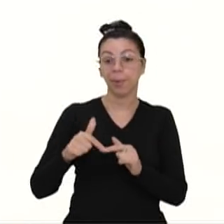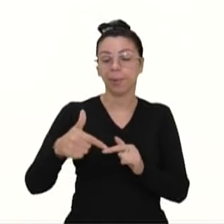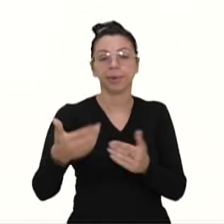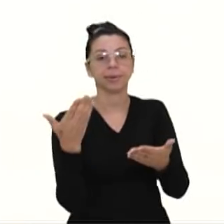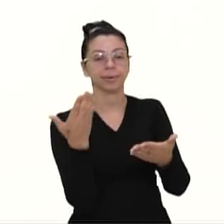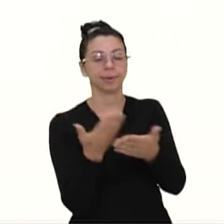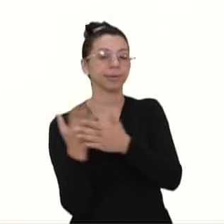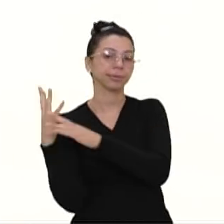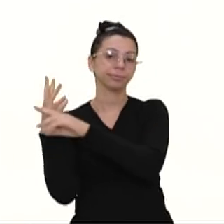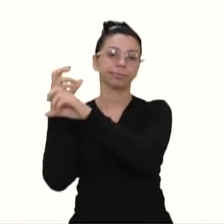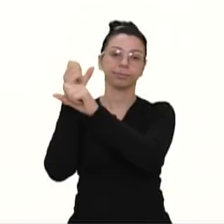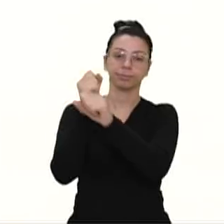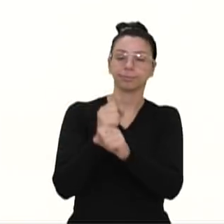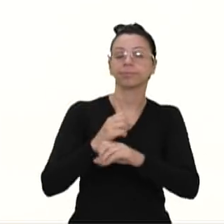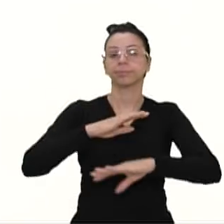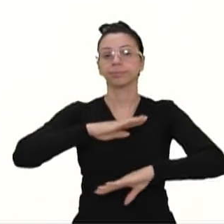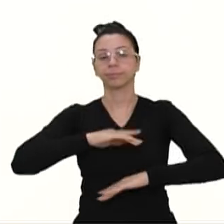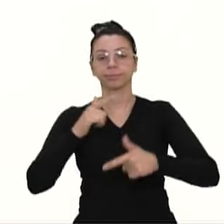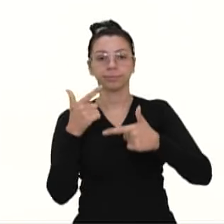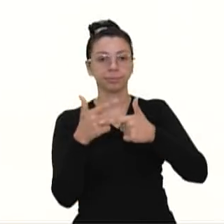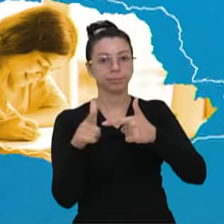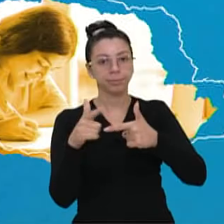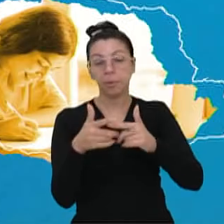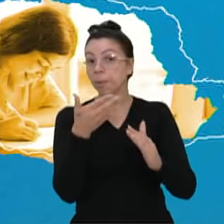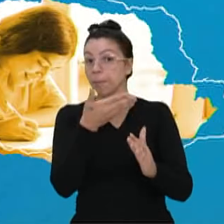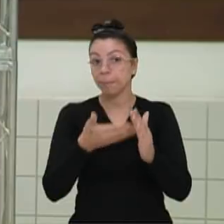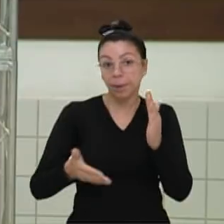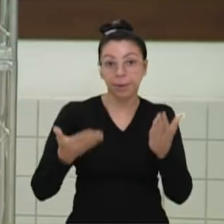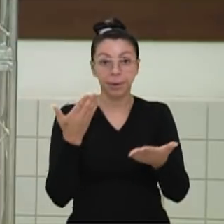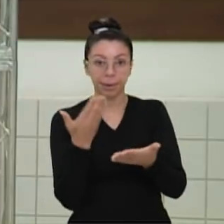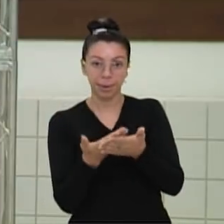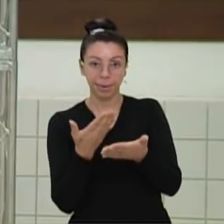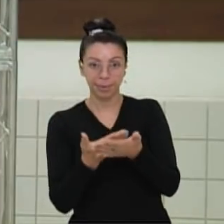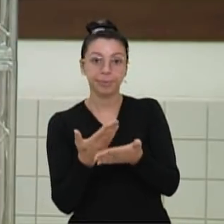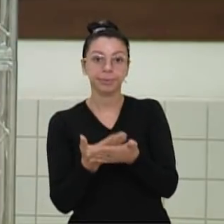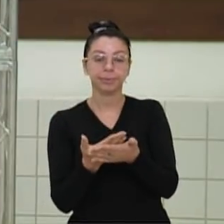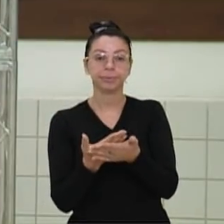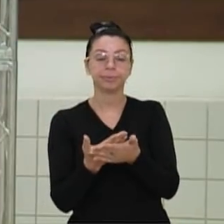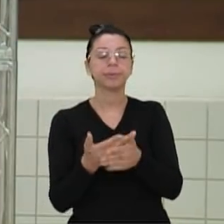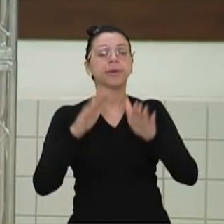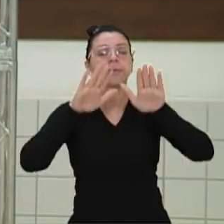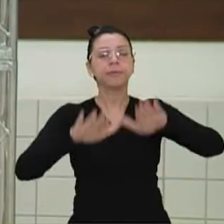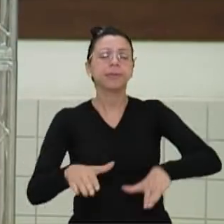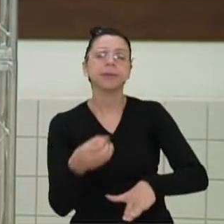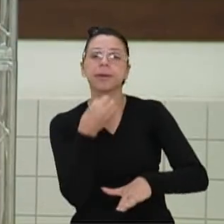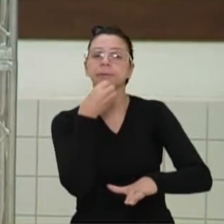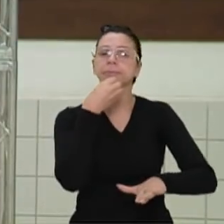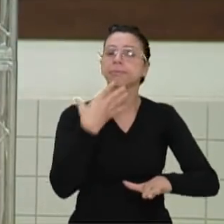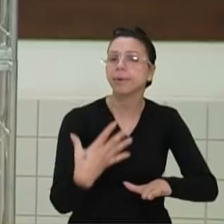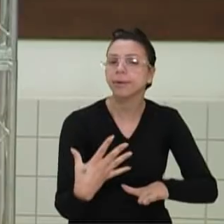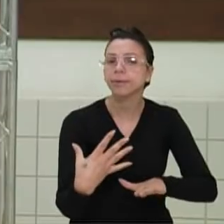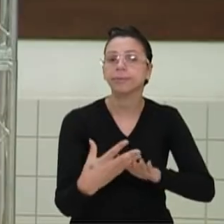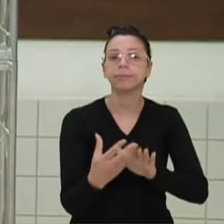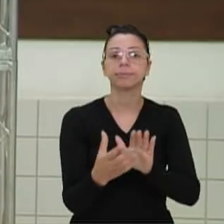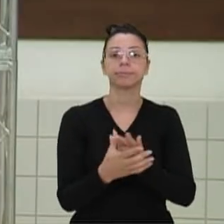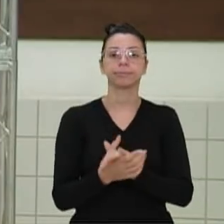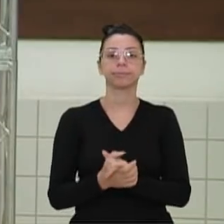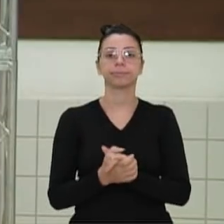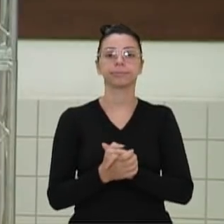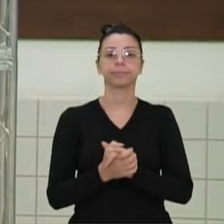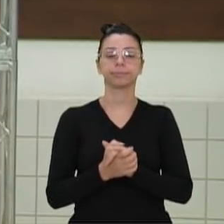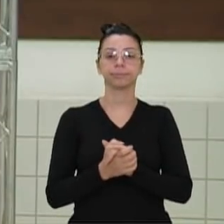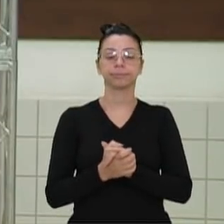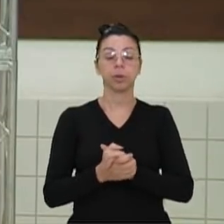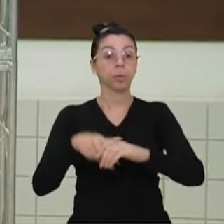retomada sobre situações, problemas, então não perca a próxima aula. Fiquem bem, né?